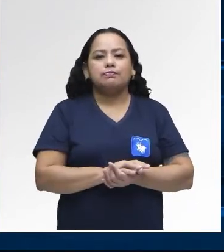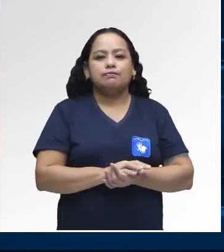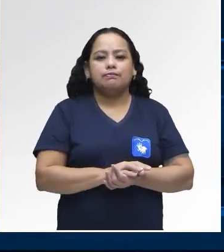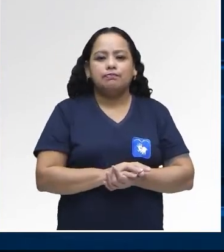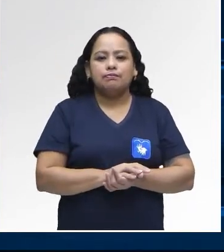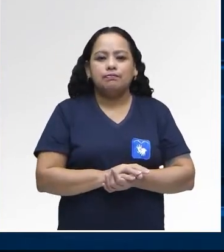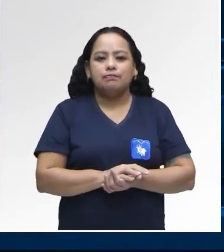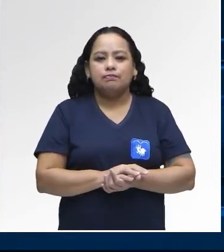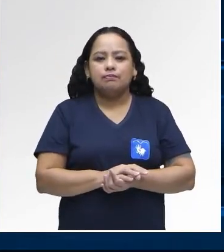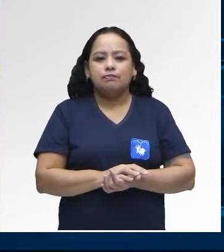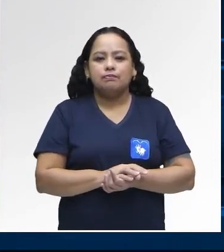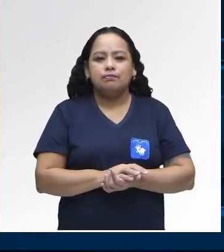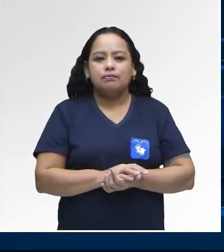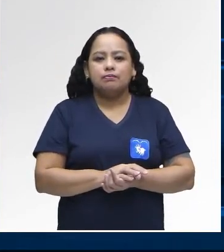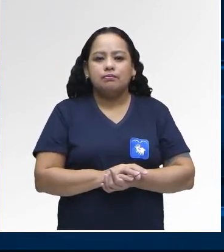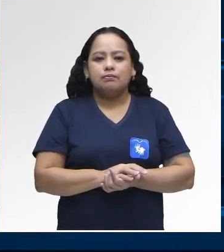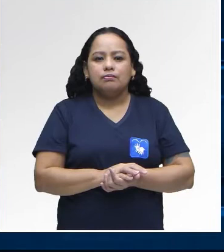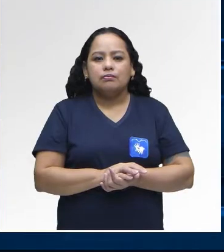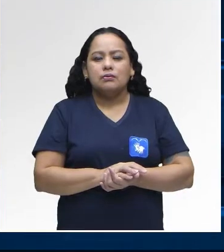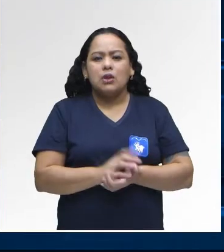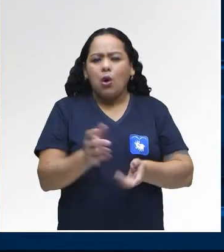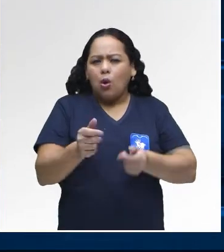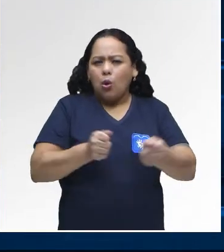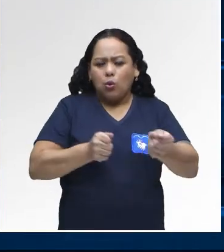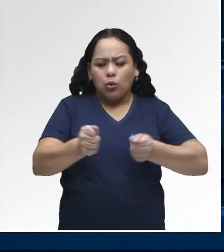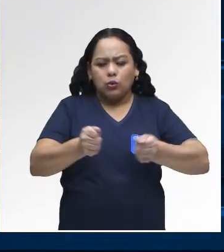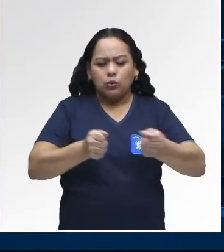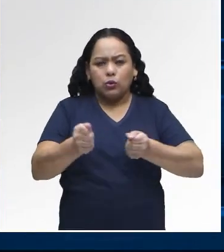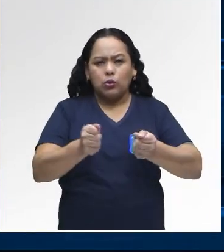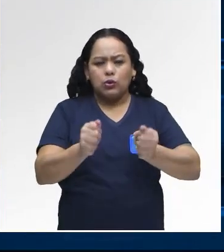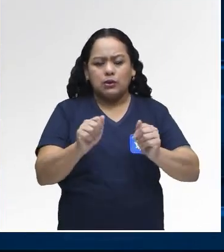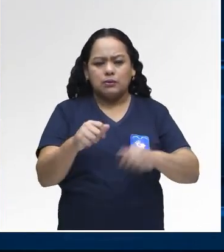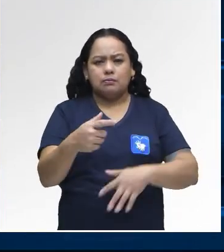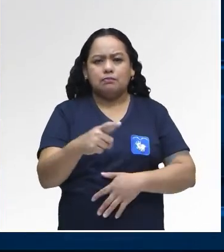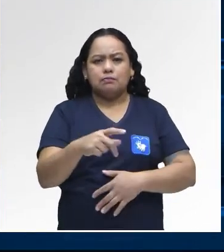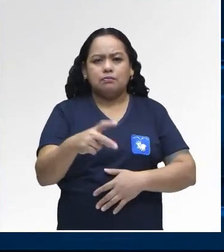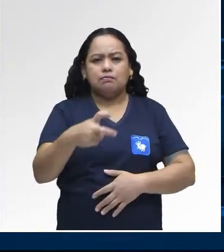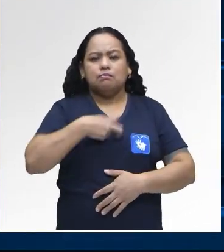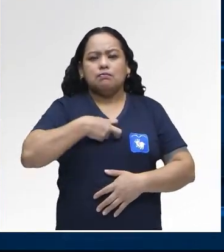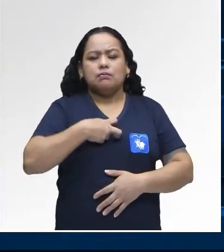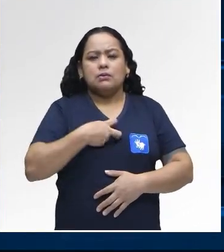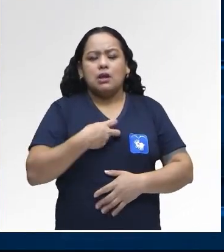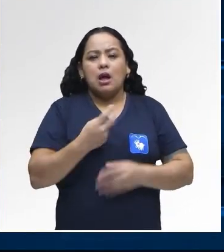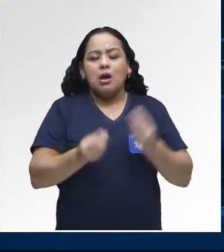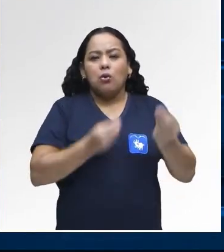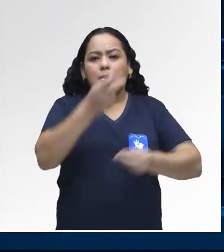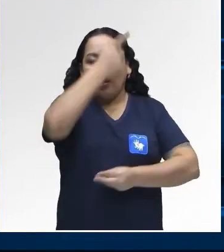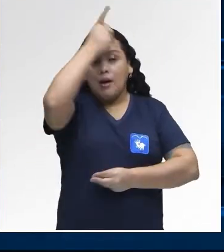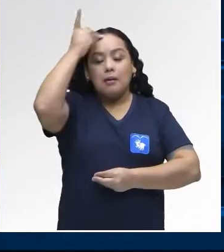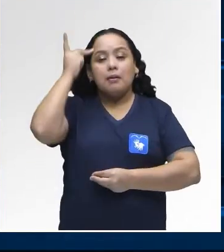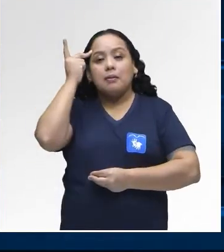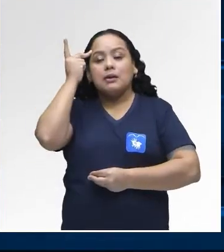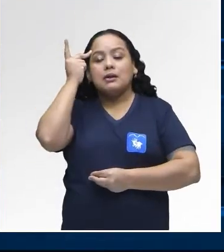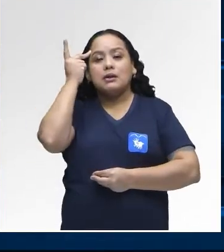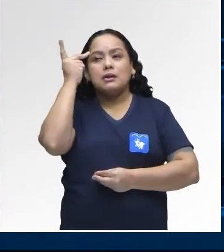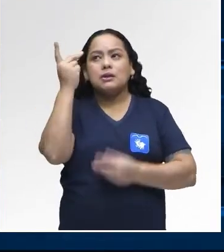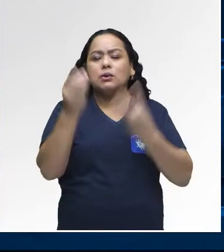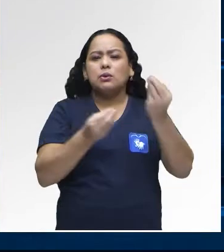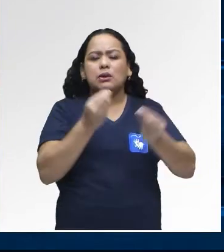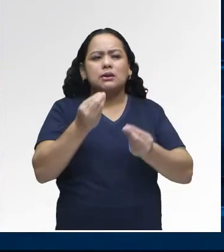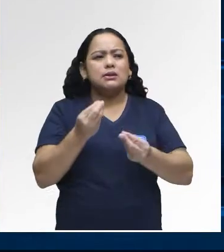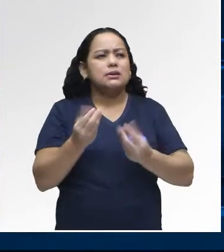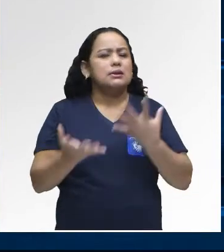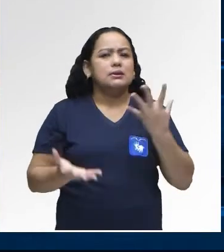drogas. Perda do autocontrole, né? A pessoa ela fica um pouco